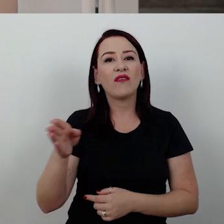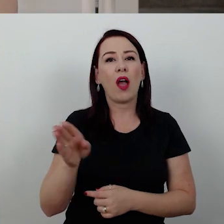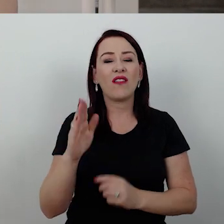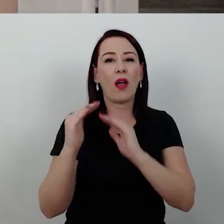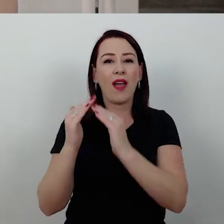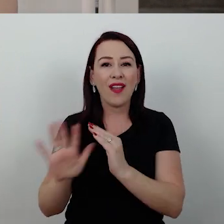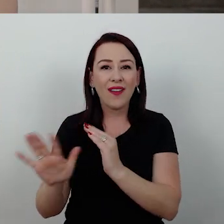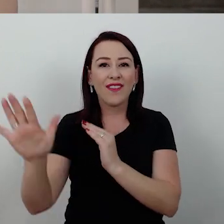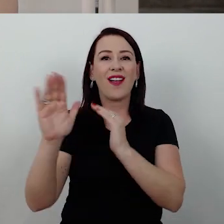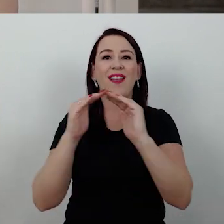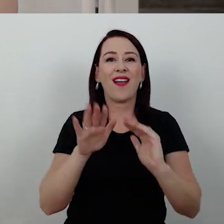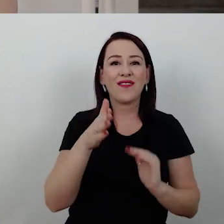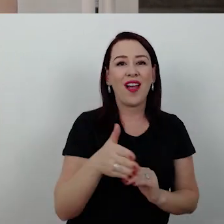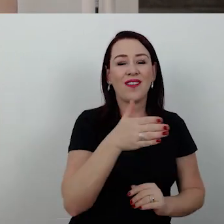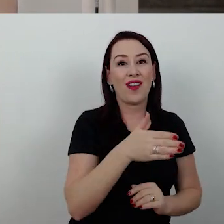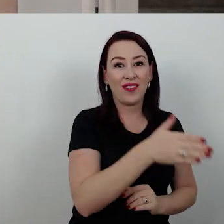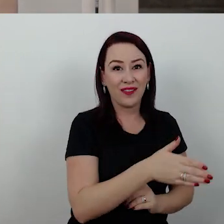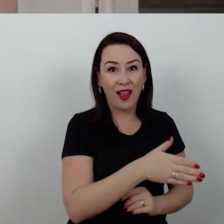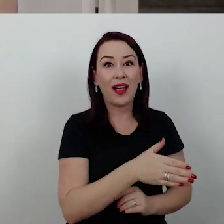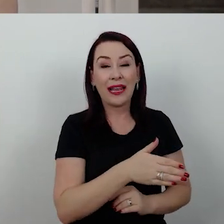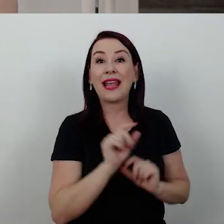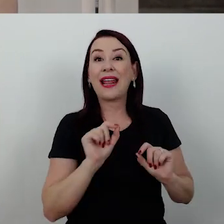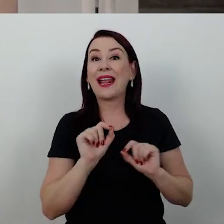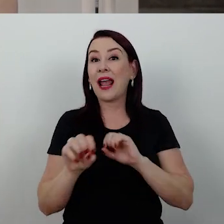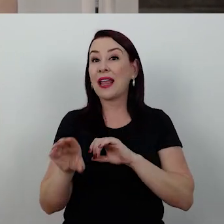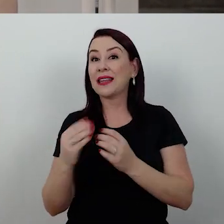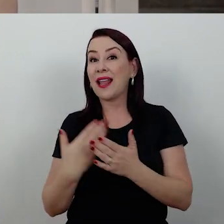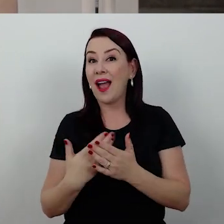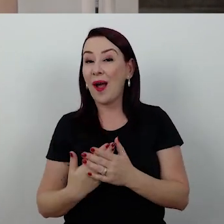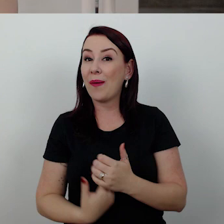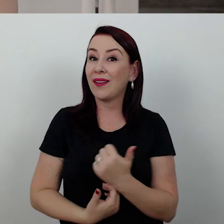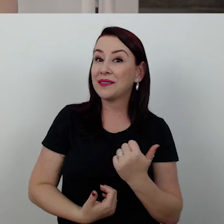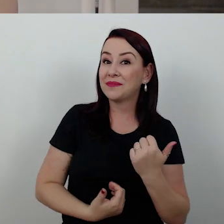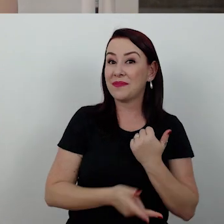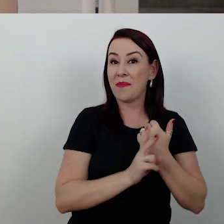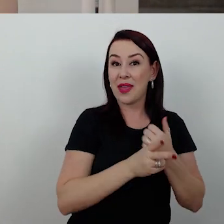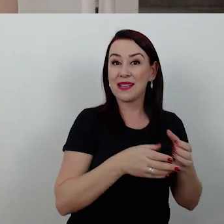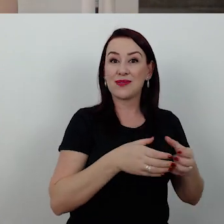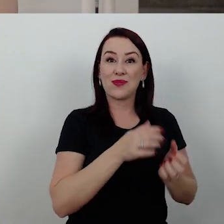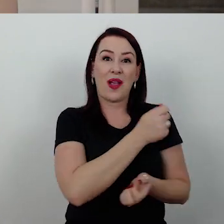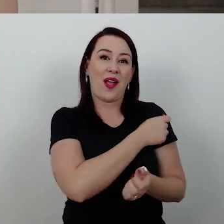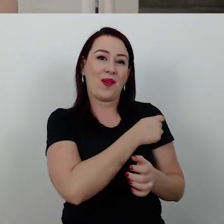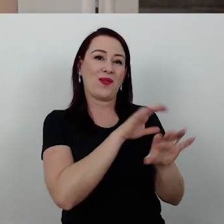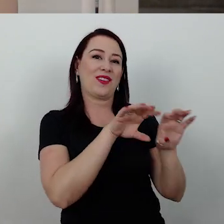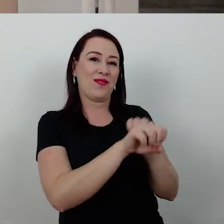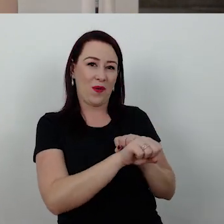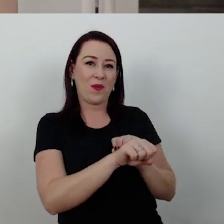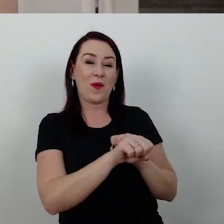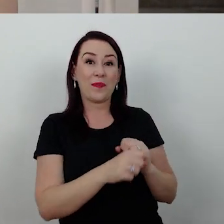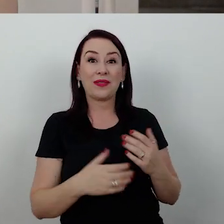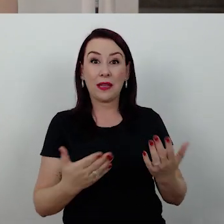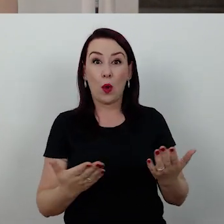os moradores da comunidade. Quem que dá aula nessas oficinas? A galera que se forma no Querô, né? Então, o